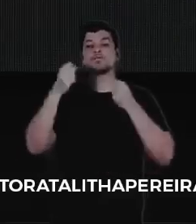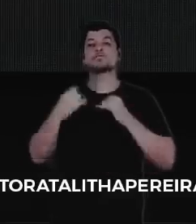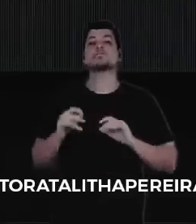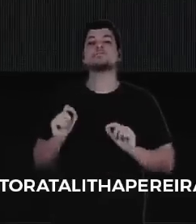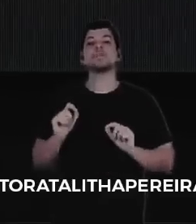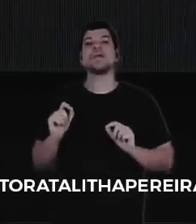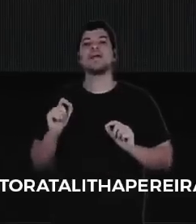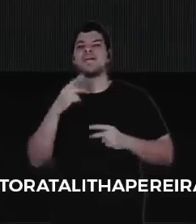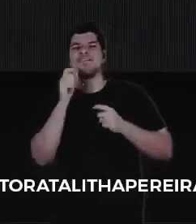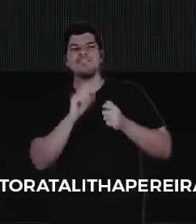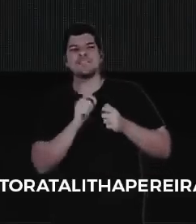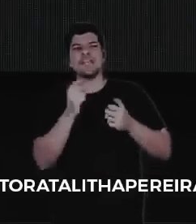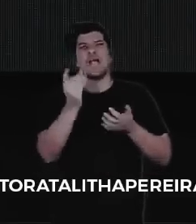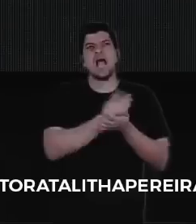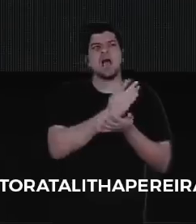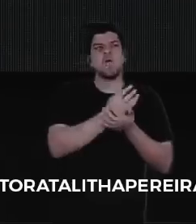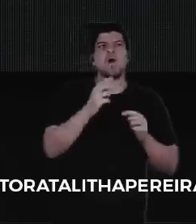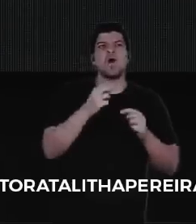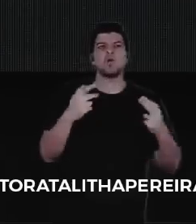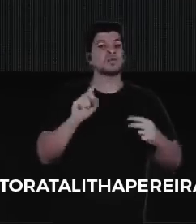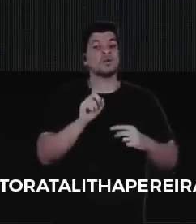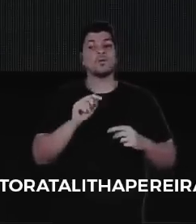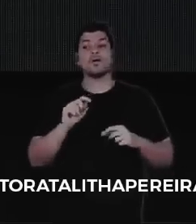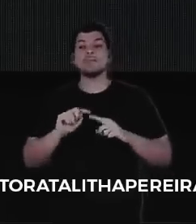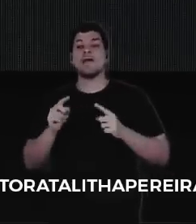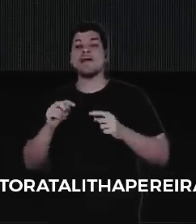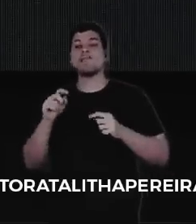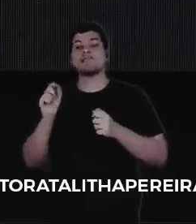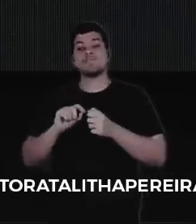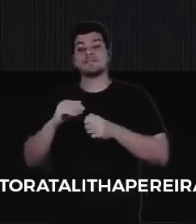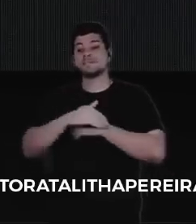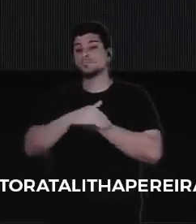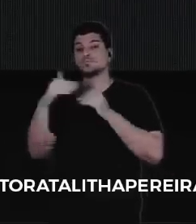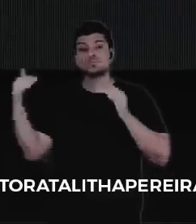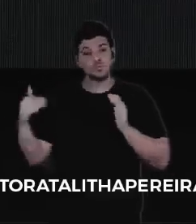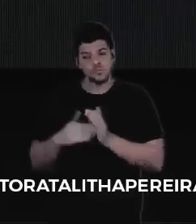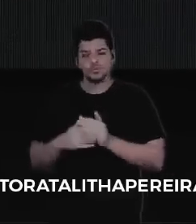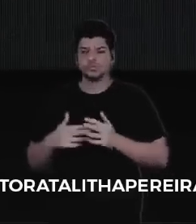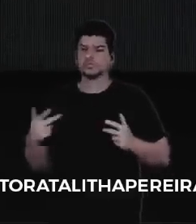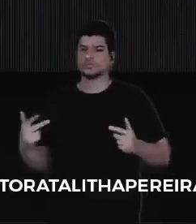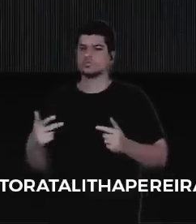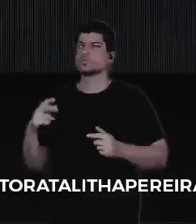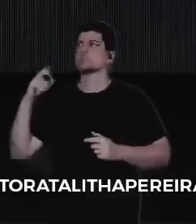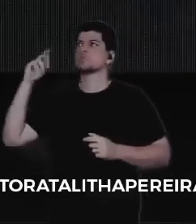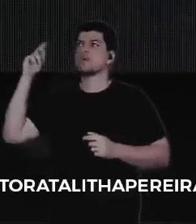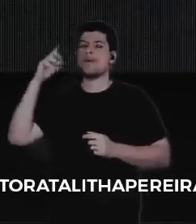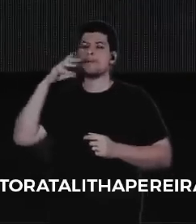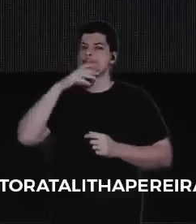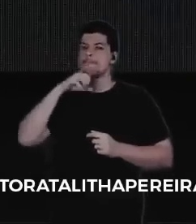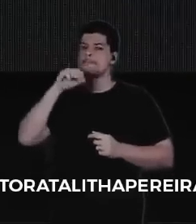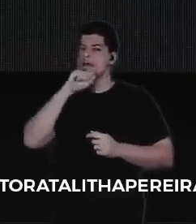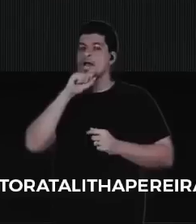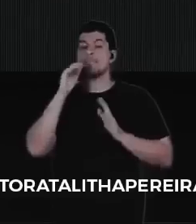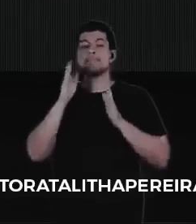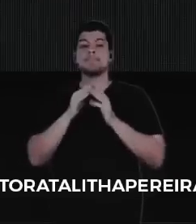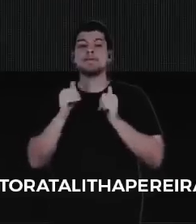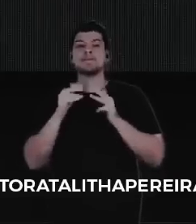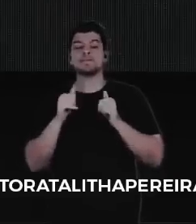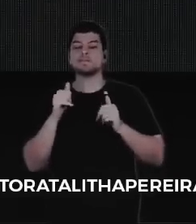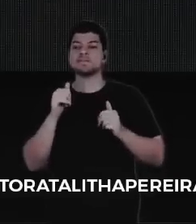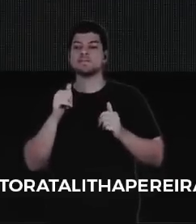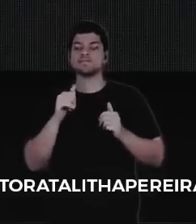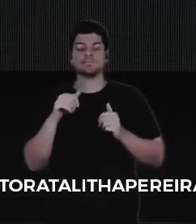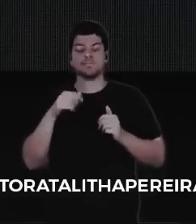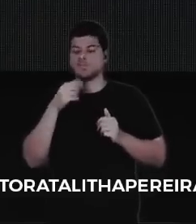algumas coisas, não. A Bíblia diz assim: façam tudo. O pai pediu para você arrumar a cama,